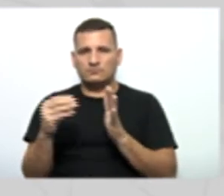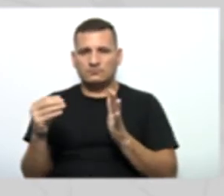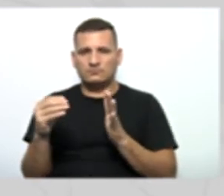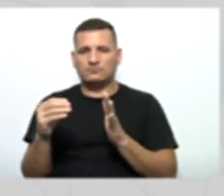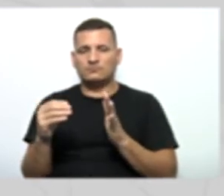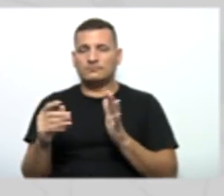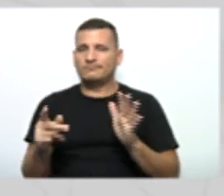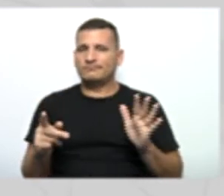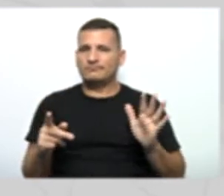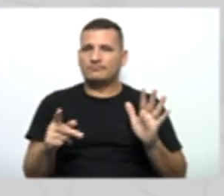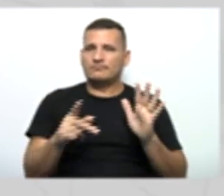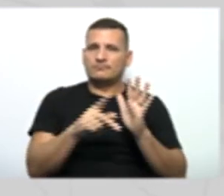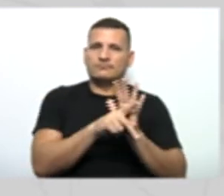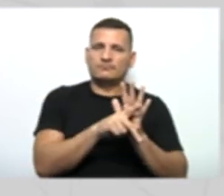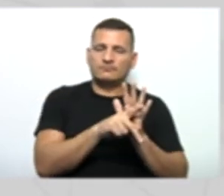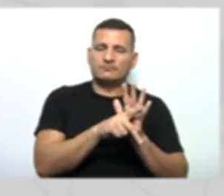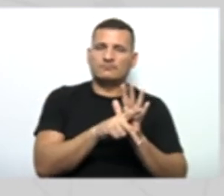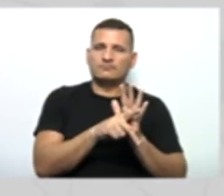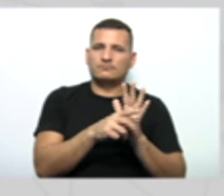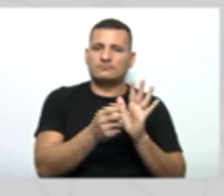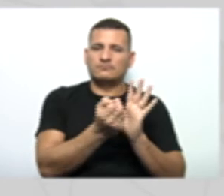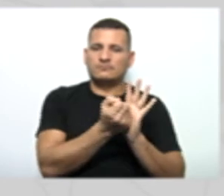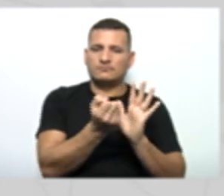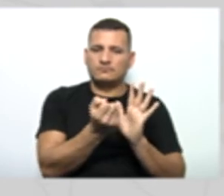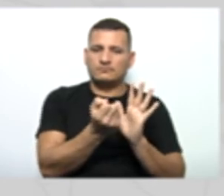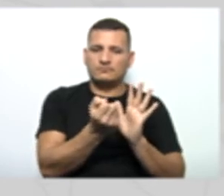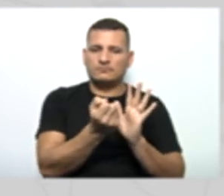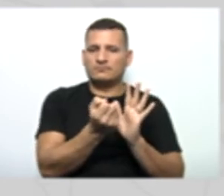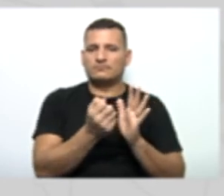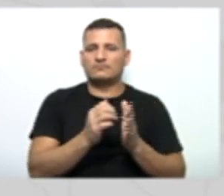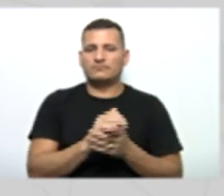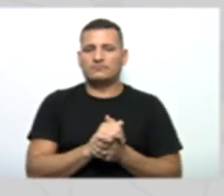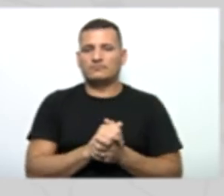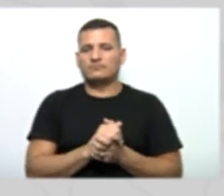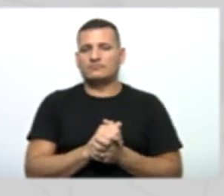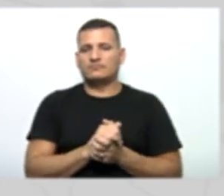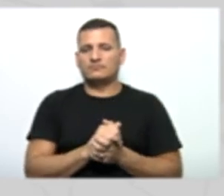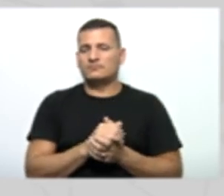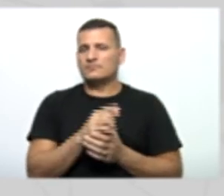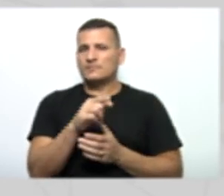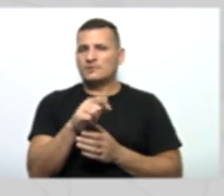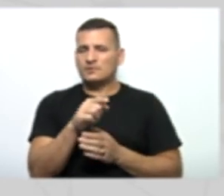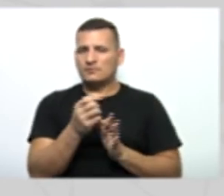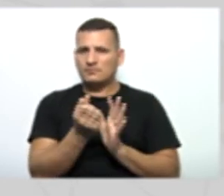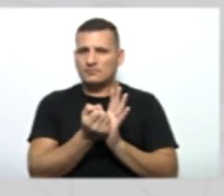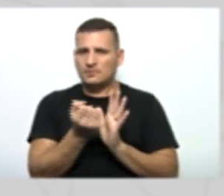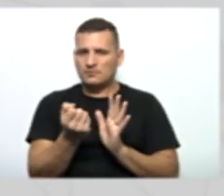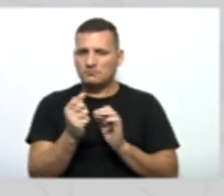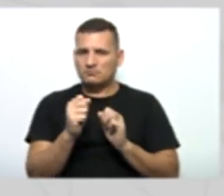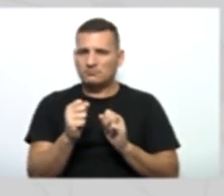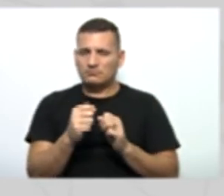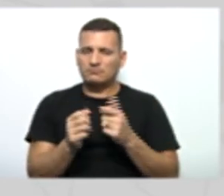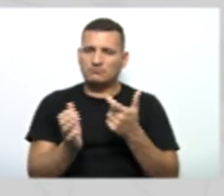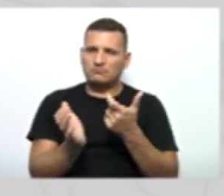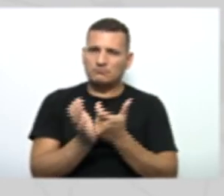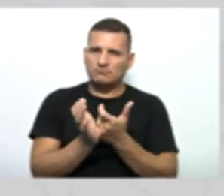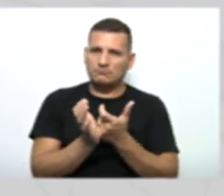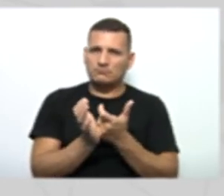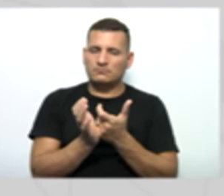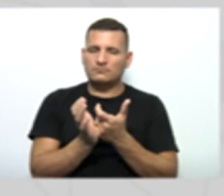Modelo pertence a uma marca. Essa marca pode ser uma classe? E